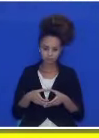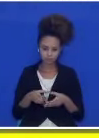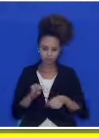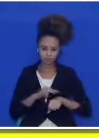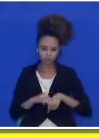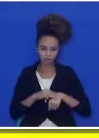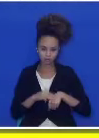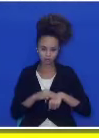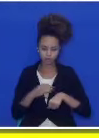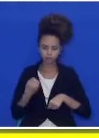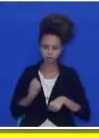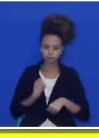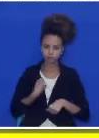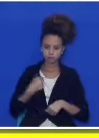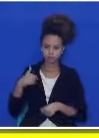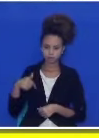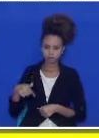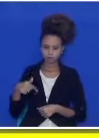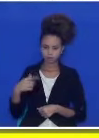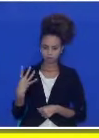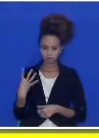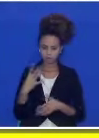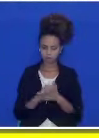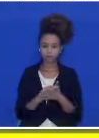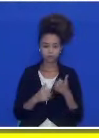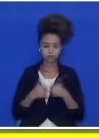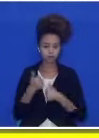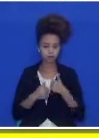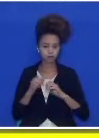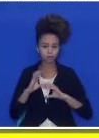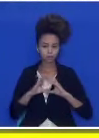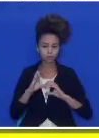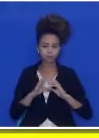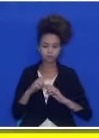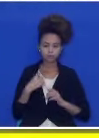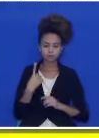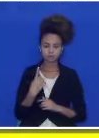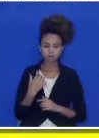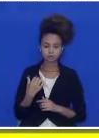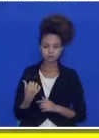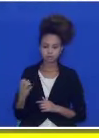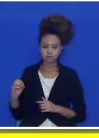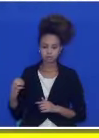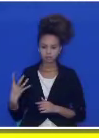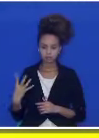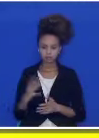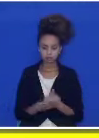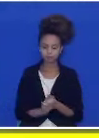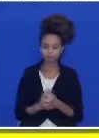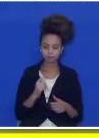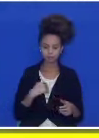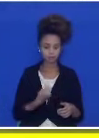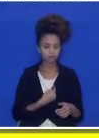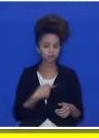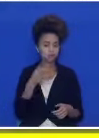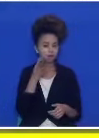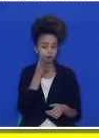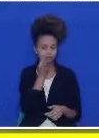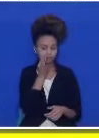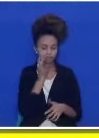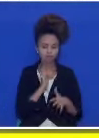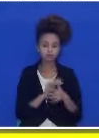número 74. Time Mania, concurso número 1604. Estamos ao vivo aqui do Espaço Loterias Caixa